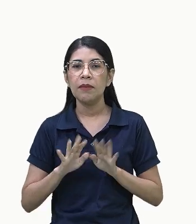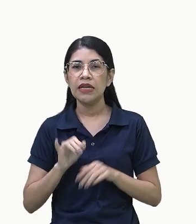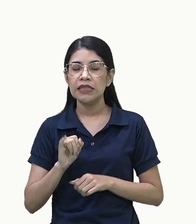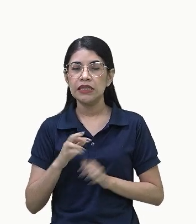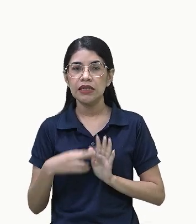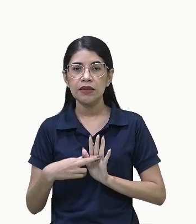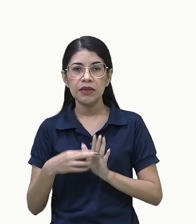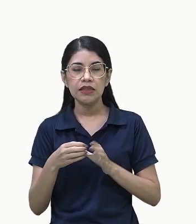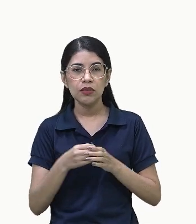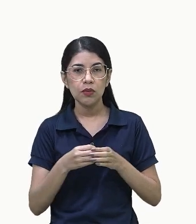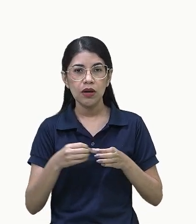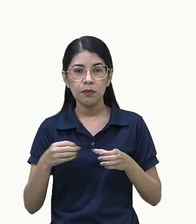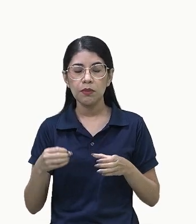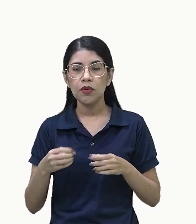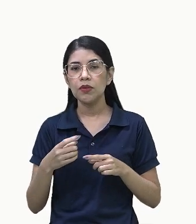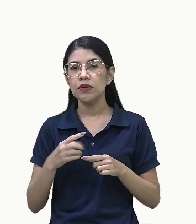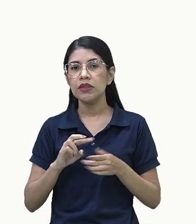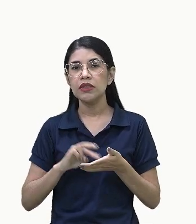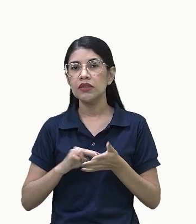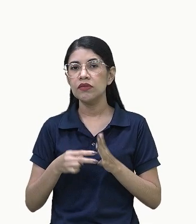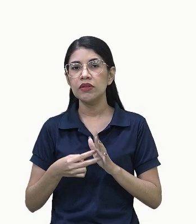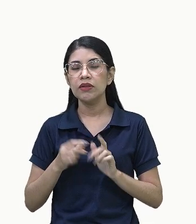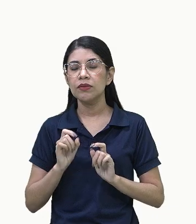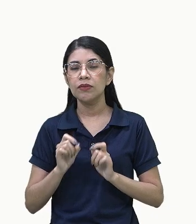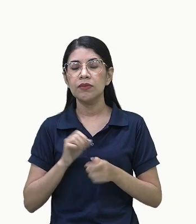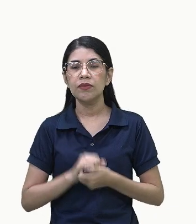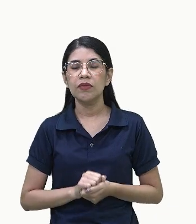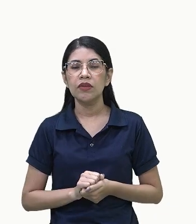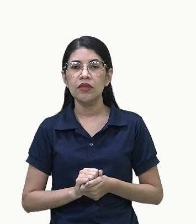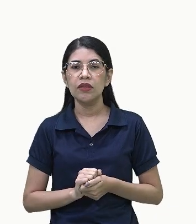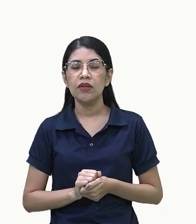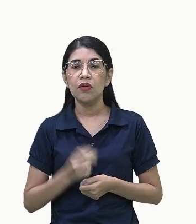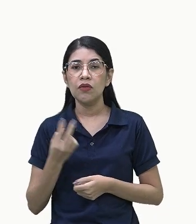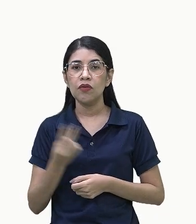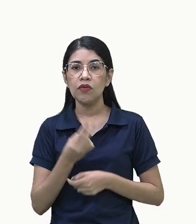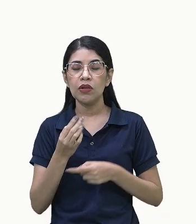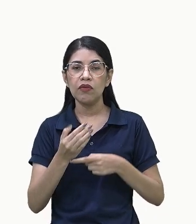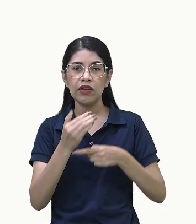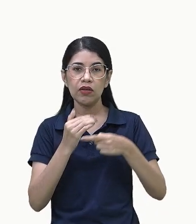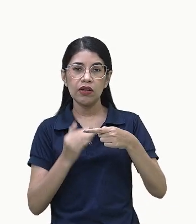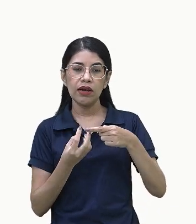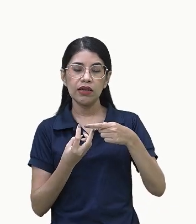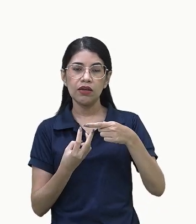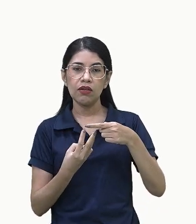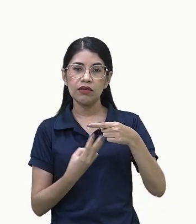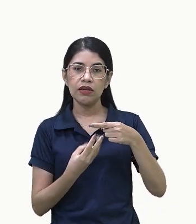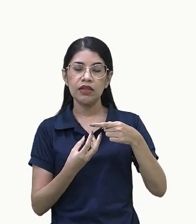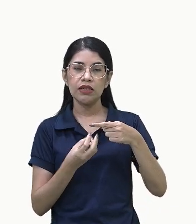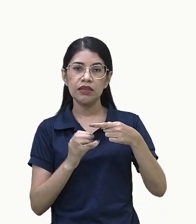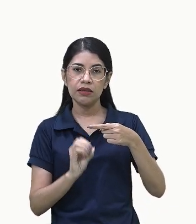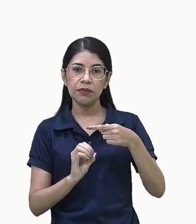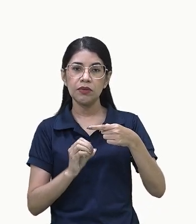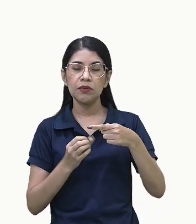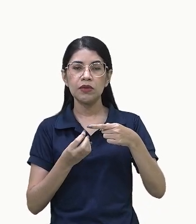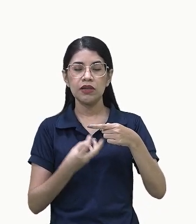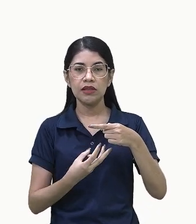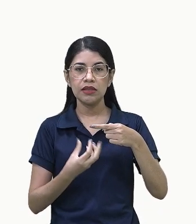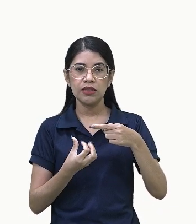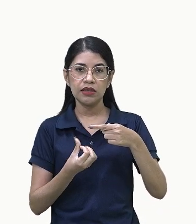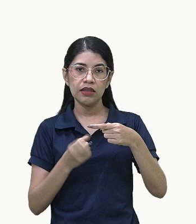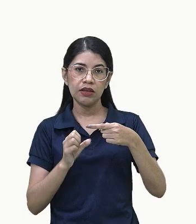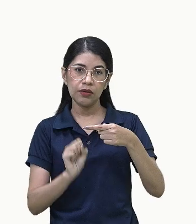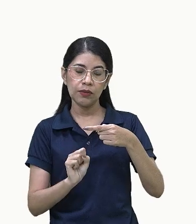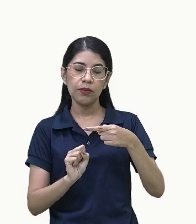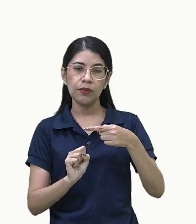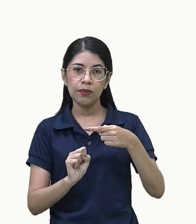espaço amostral, é porque então esse valor é o que vai vir aqui embaixo, beleza? E quem